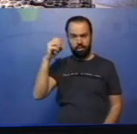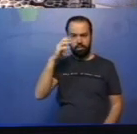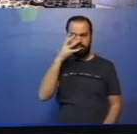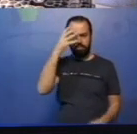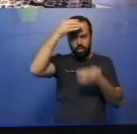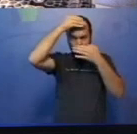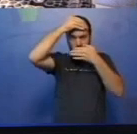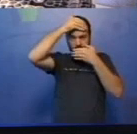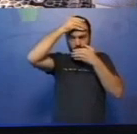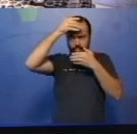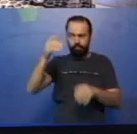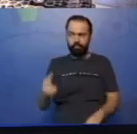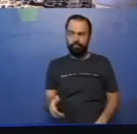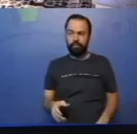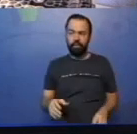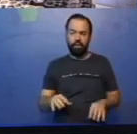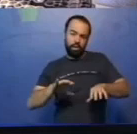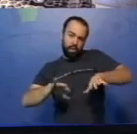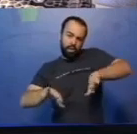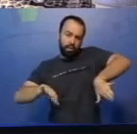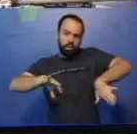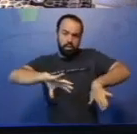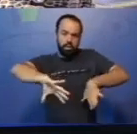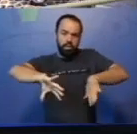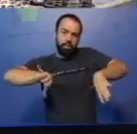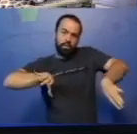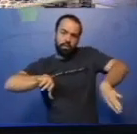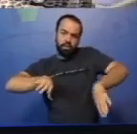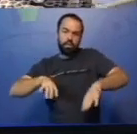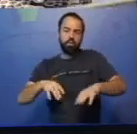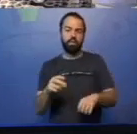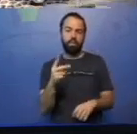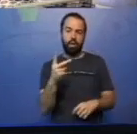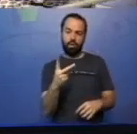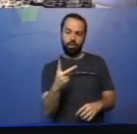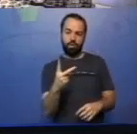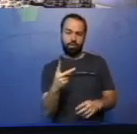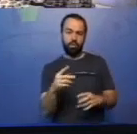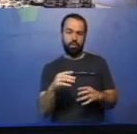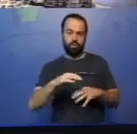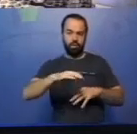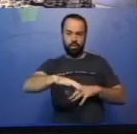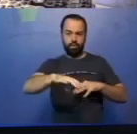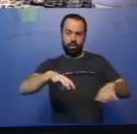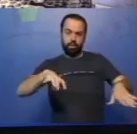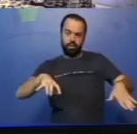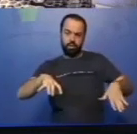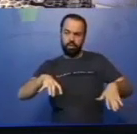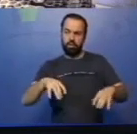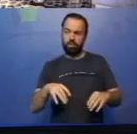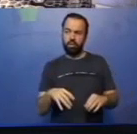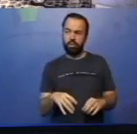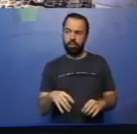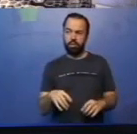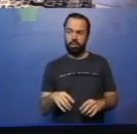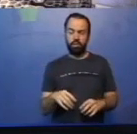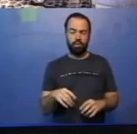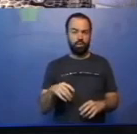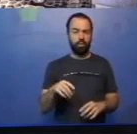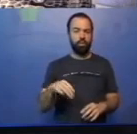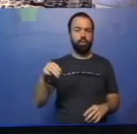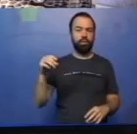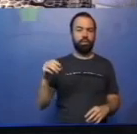com influência islâmica elas têm a divisão em duas partes, né? A gente pode ver a área denominada